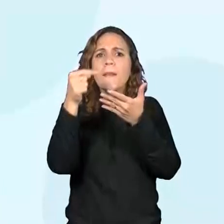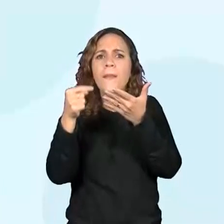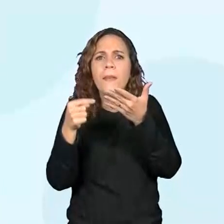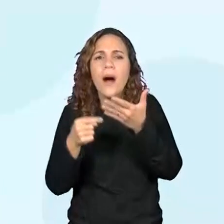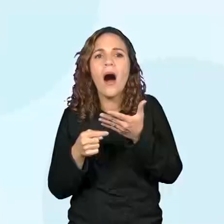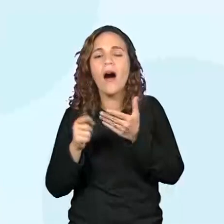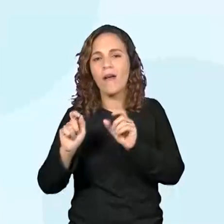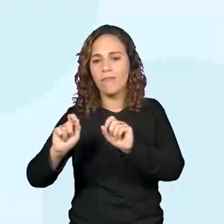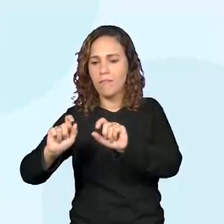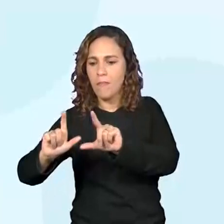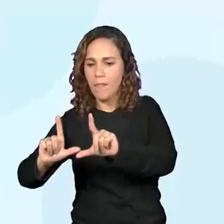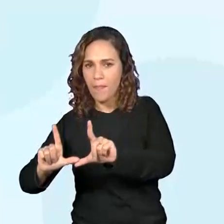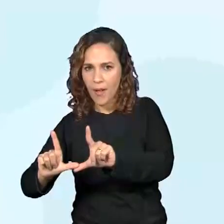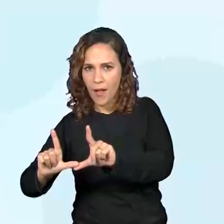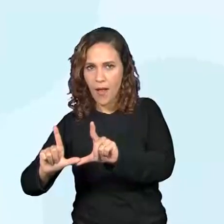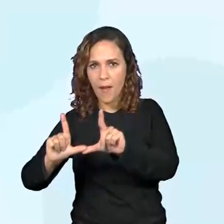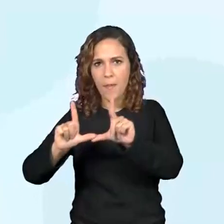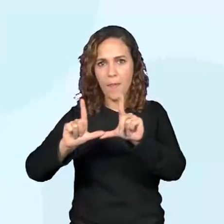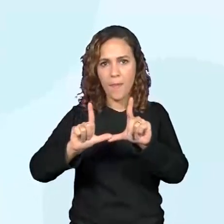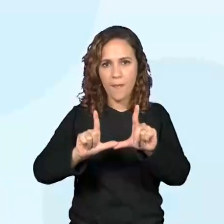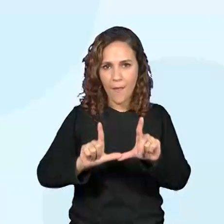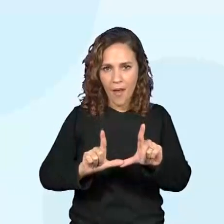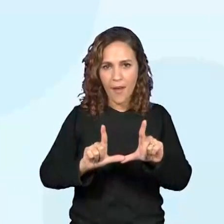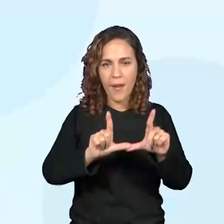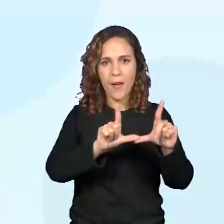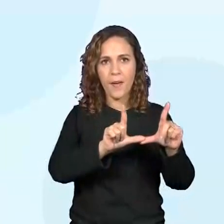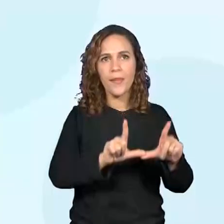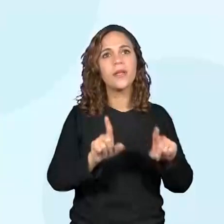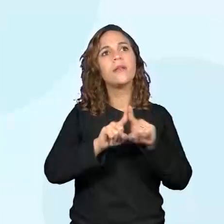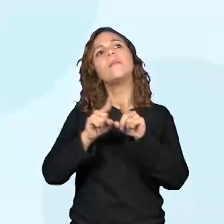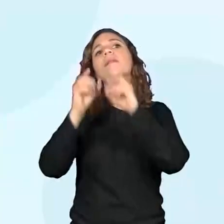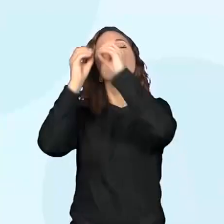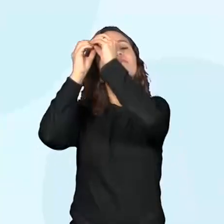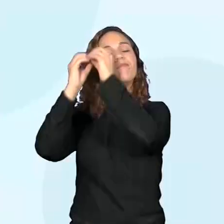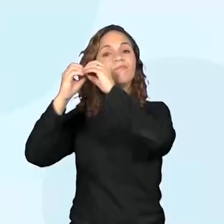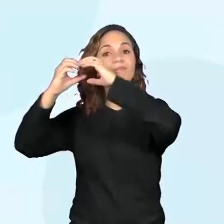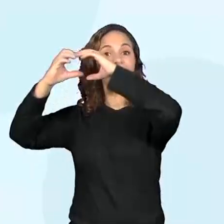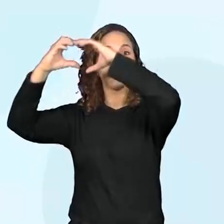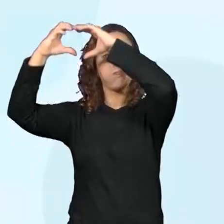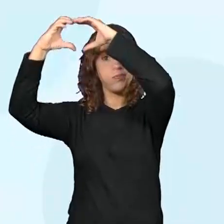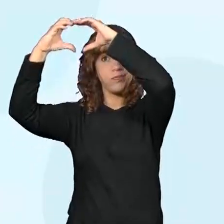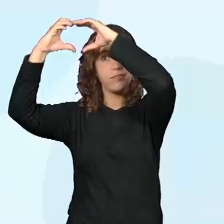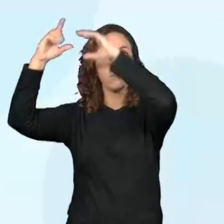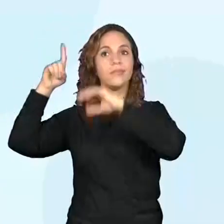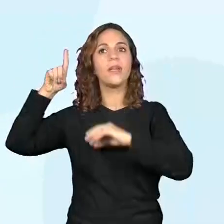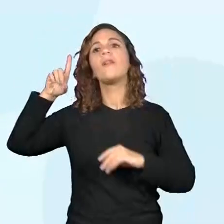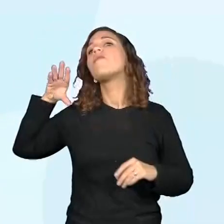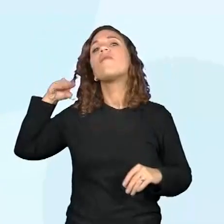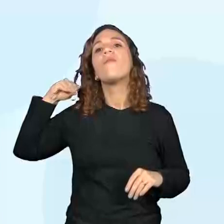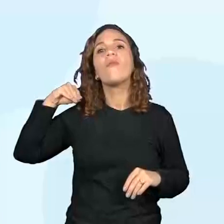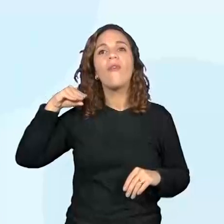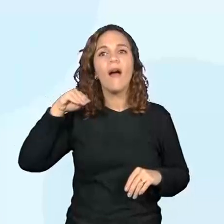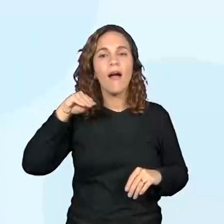história é indicada por um quadradinho. Balões que indicam as falas dos personagens.